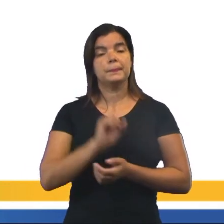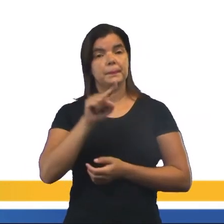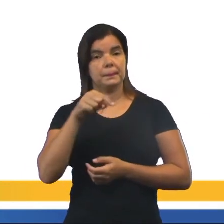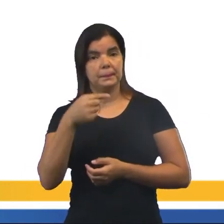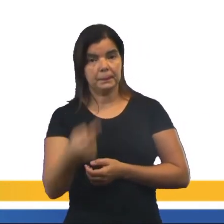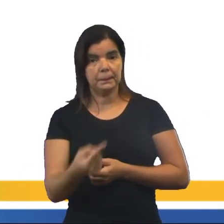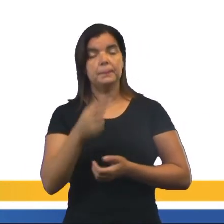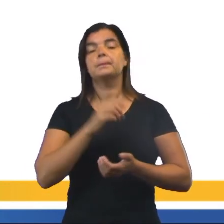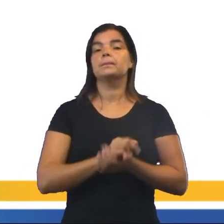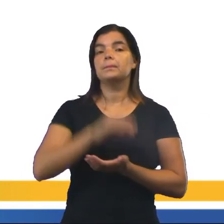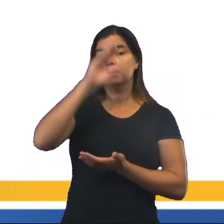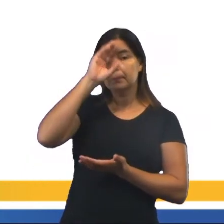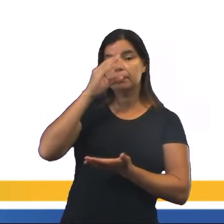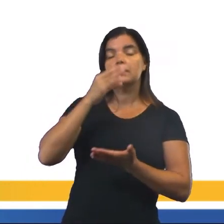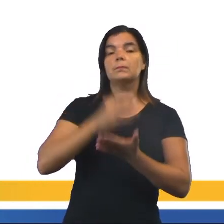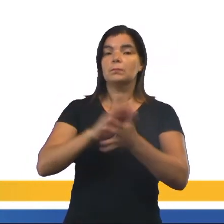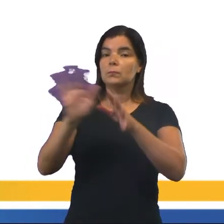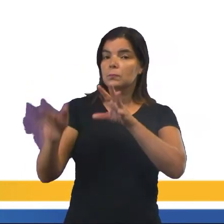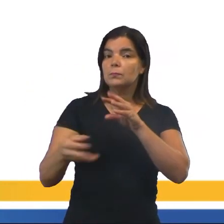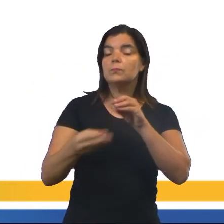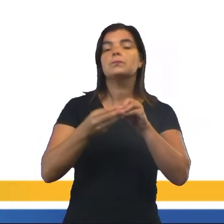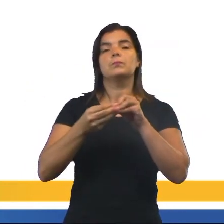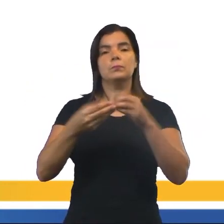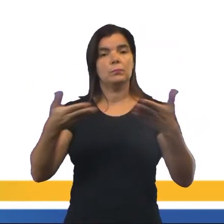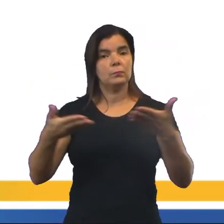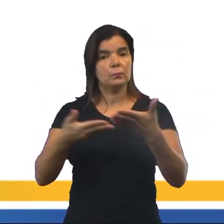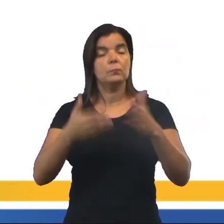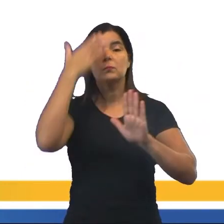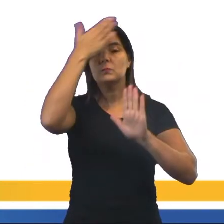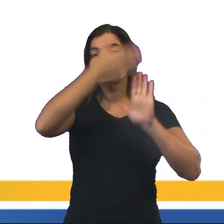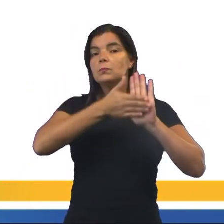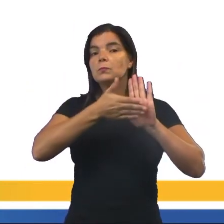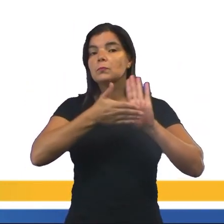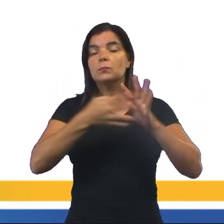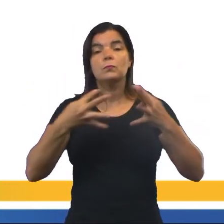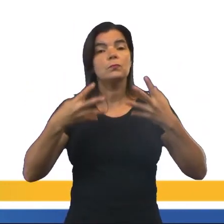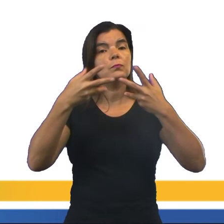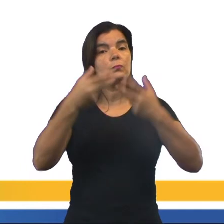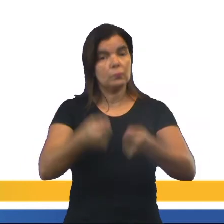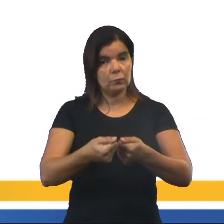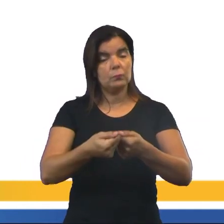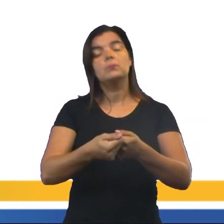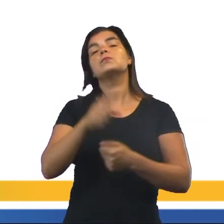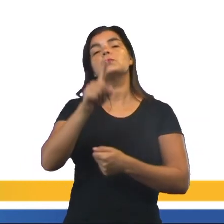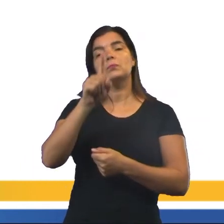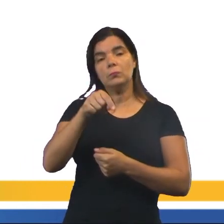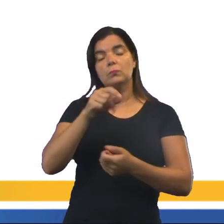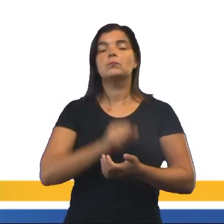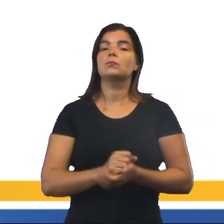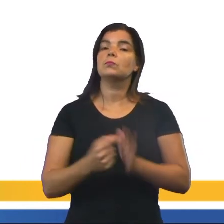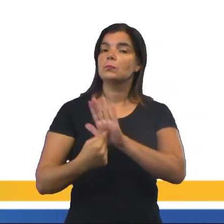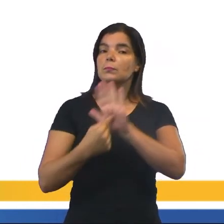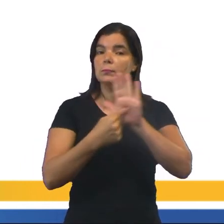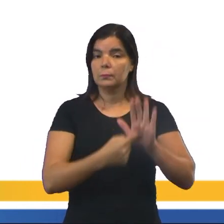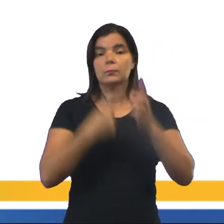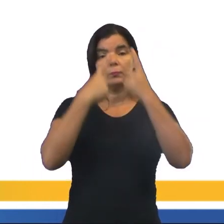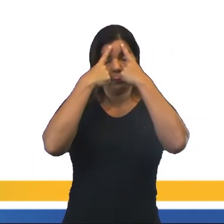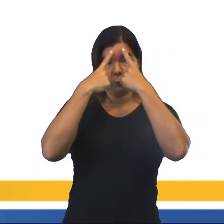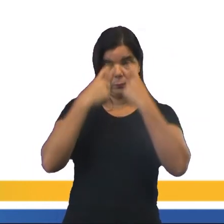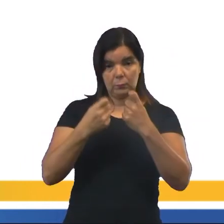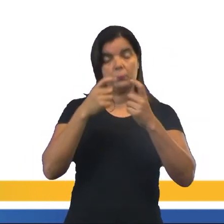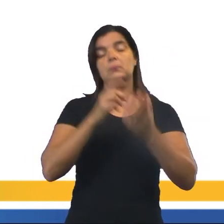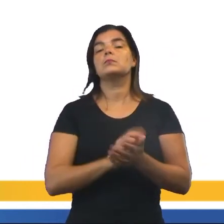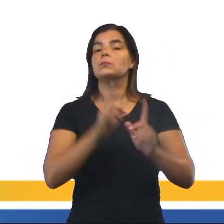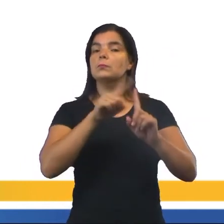seguida, a tese é reiterada, agora comprovada. Todas essas são expressões da